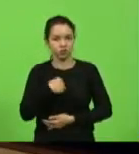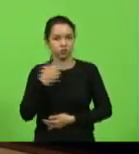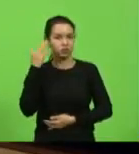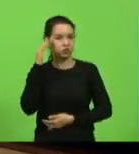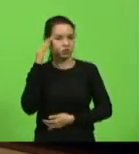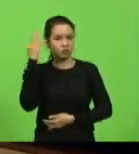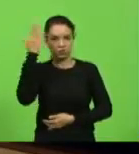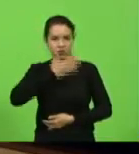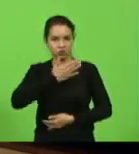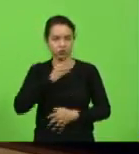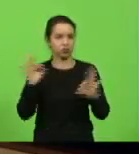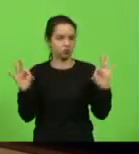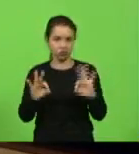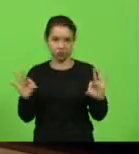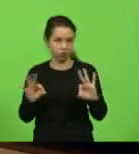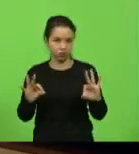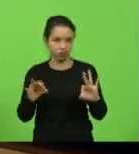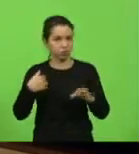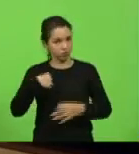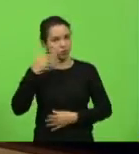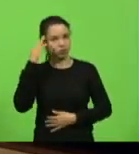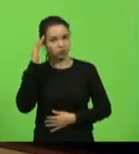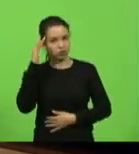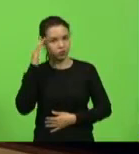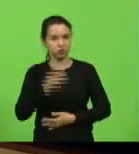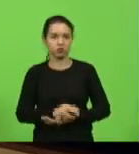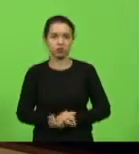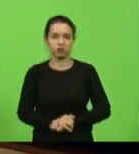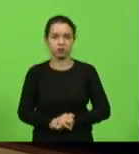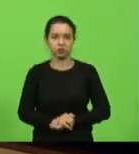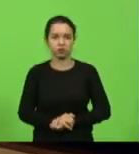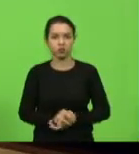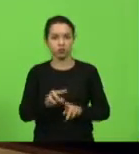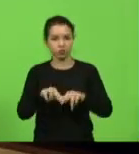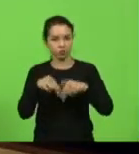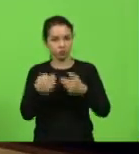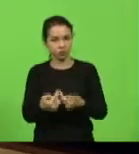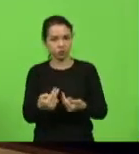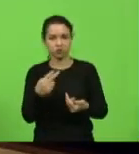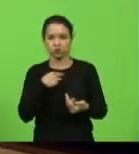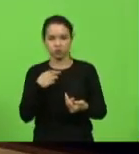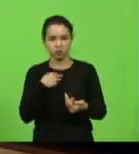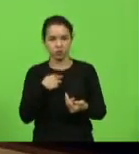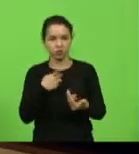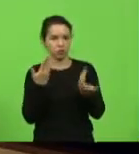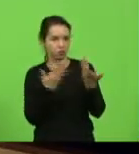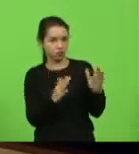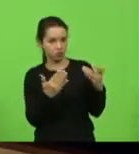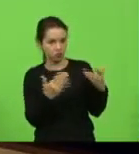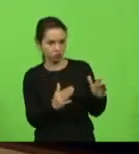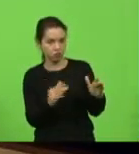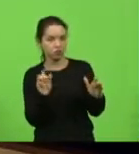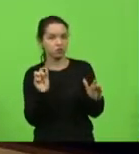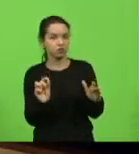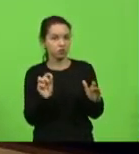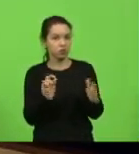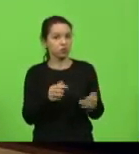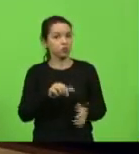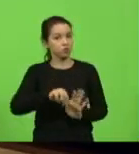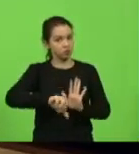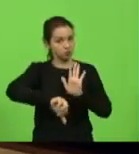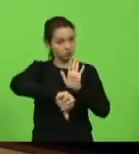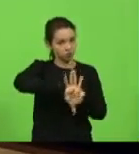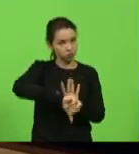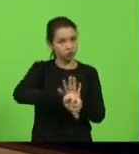foi. Por fim, não se pode desconsiderar que, embora os crimes de